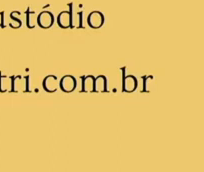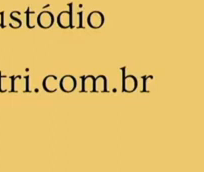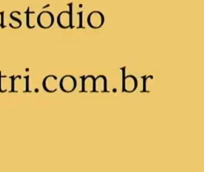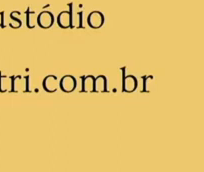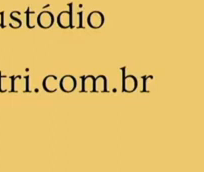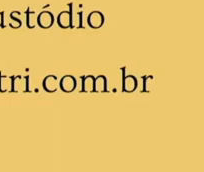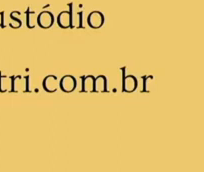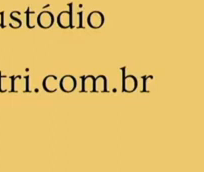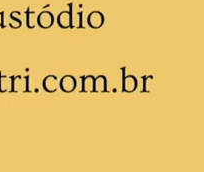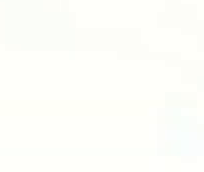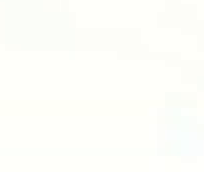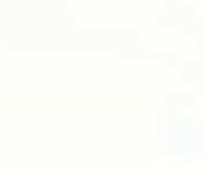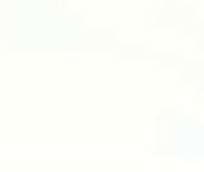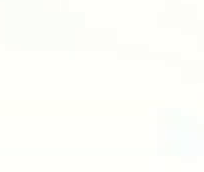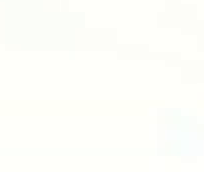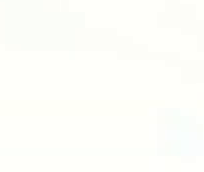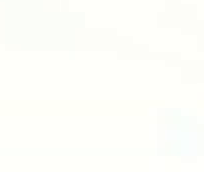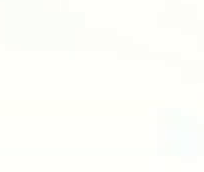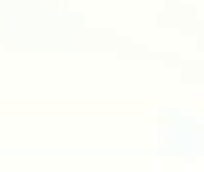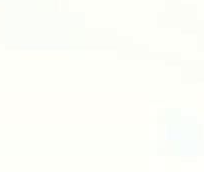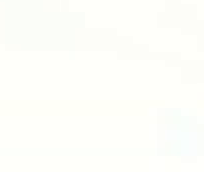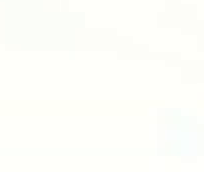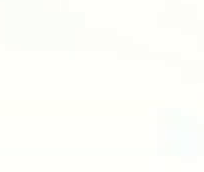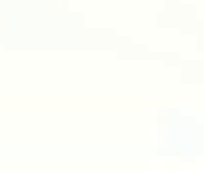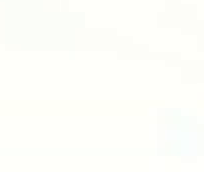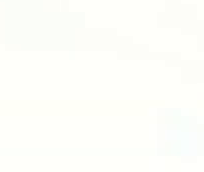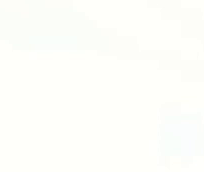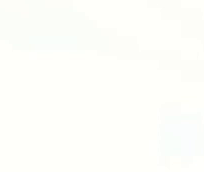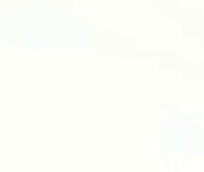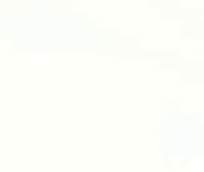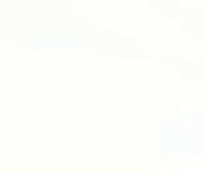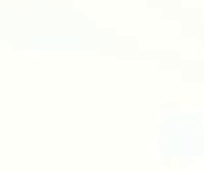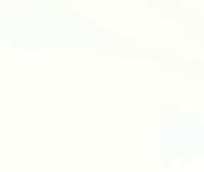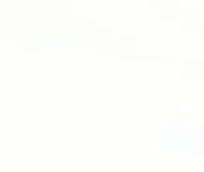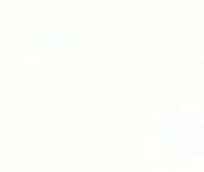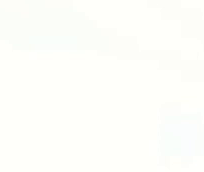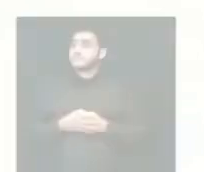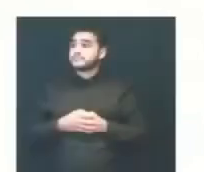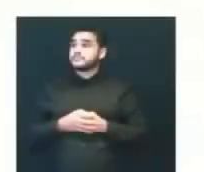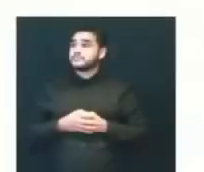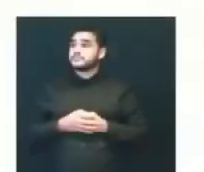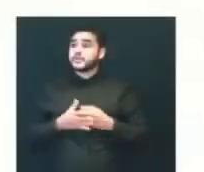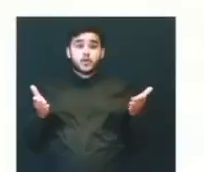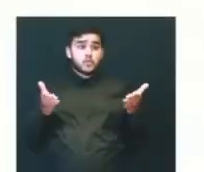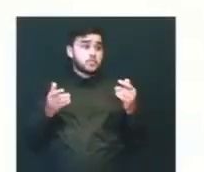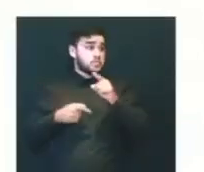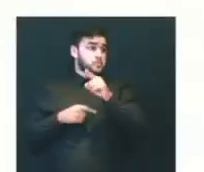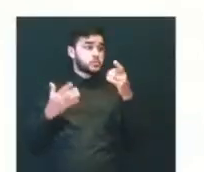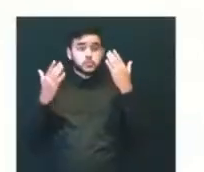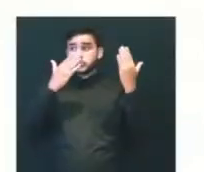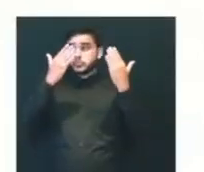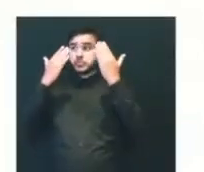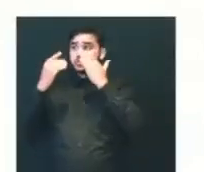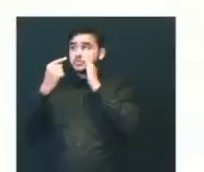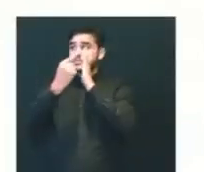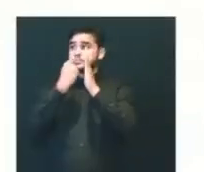vai ser um prazer imenso ajudar. Aí eu vou abrir agora para perguntas. Quem